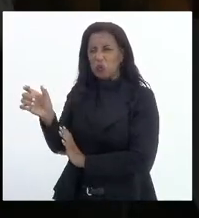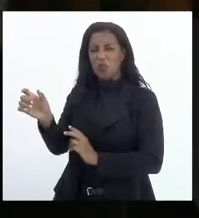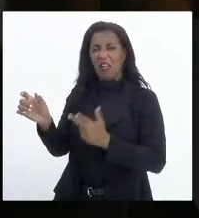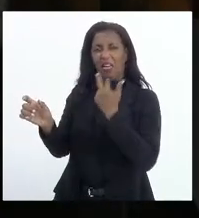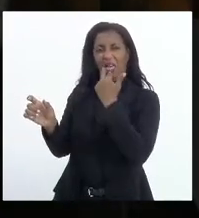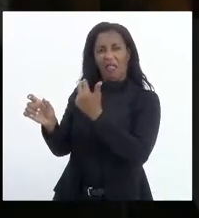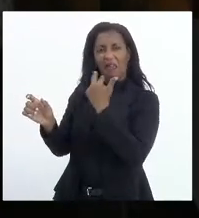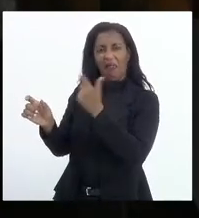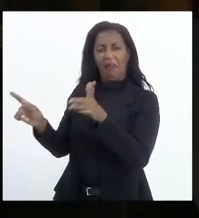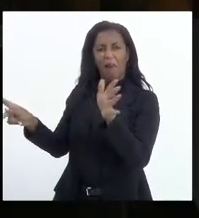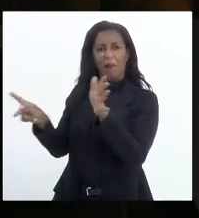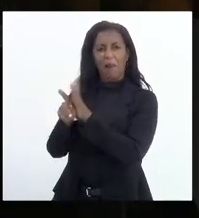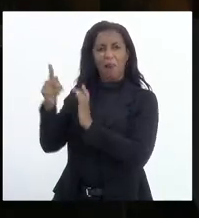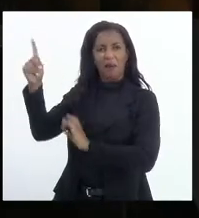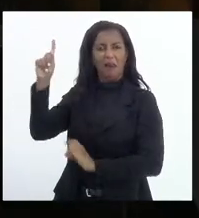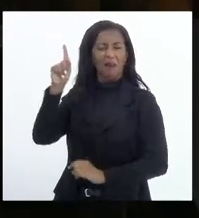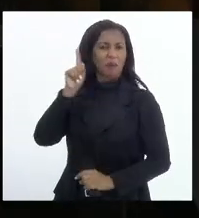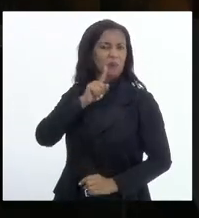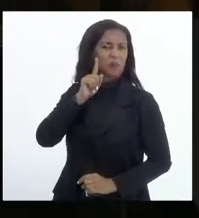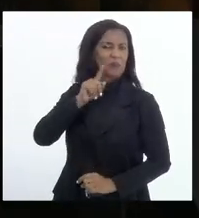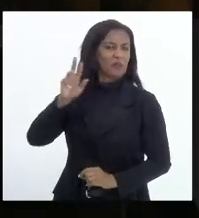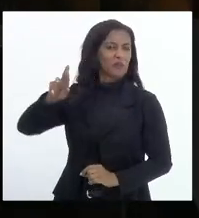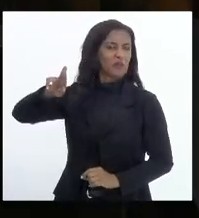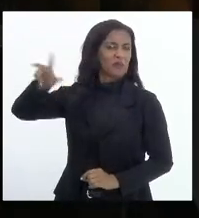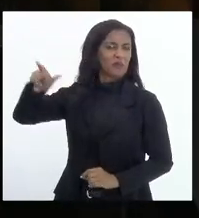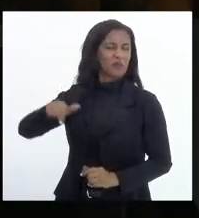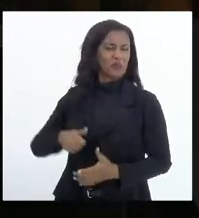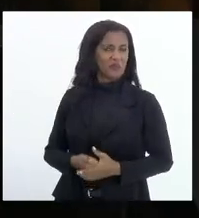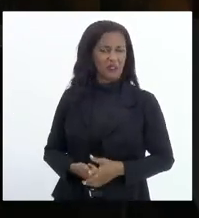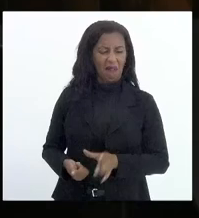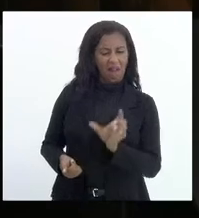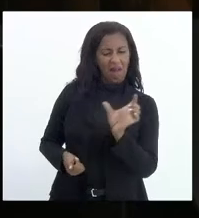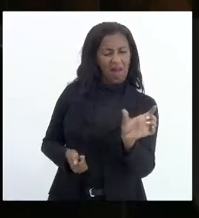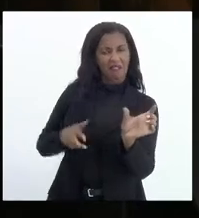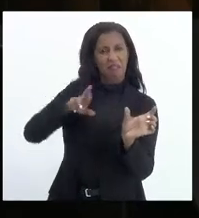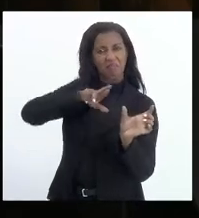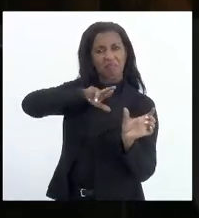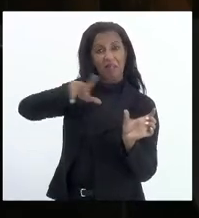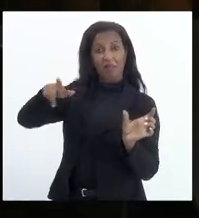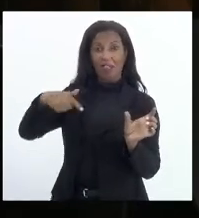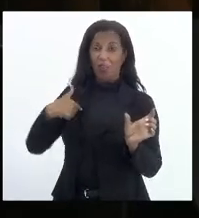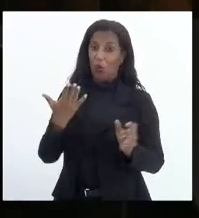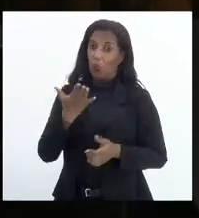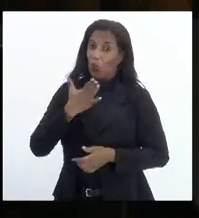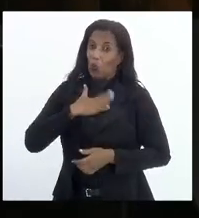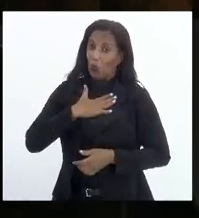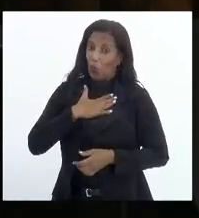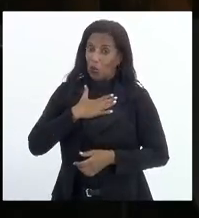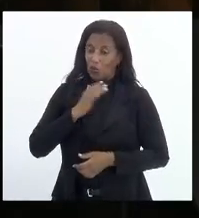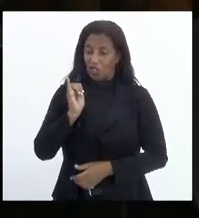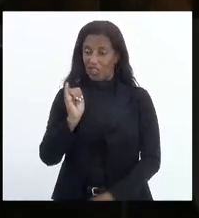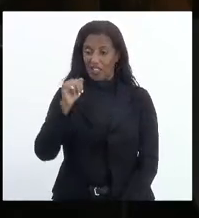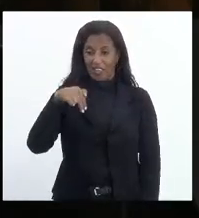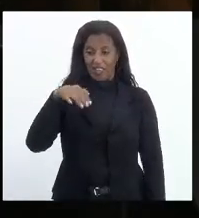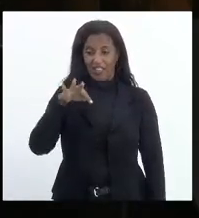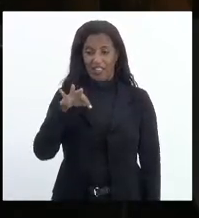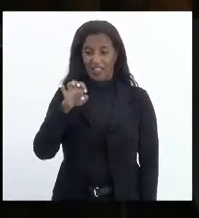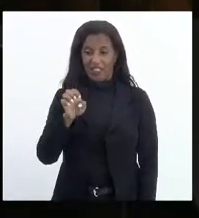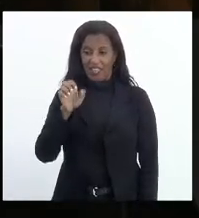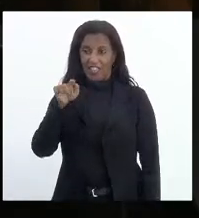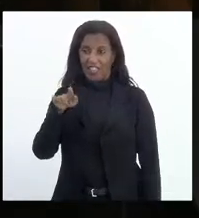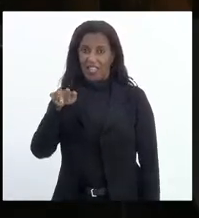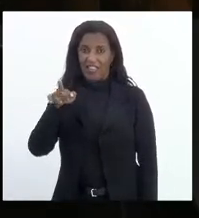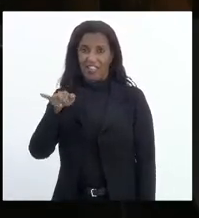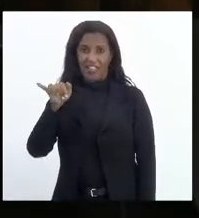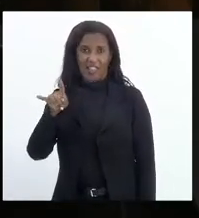estrangeirismo se vai um anglicismo né Eu prefiro integridade mas